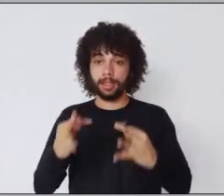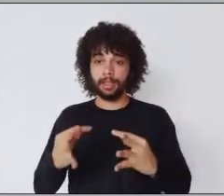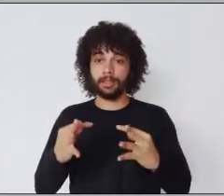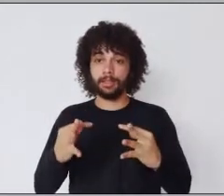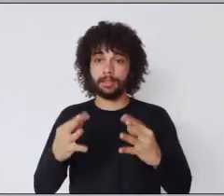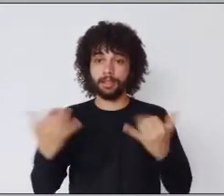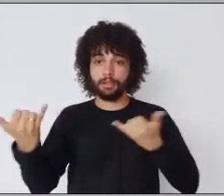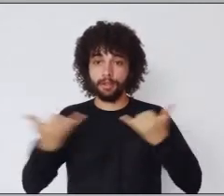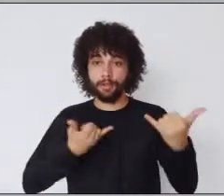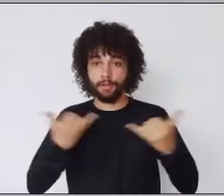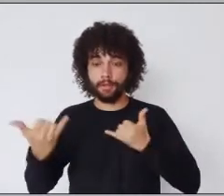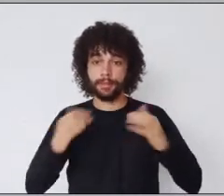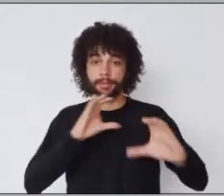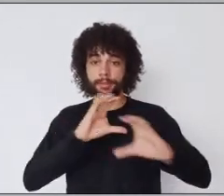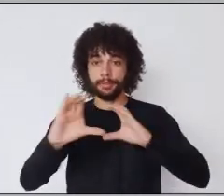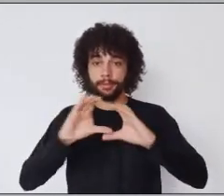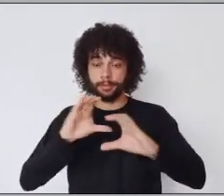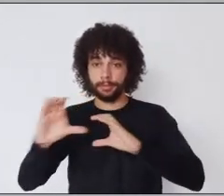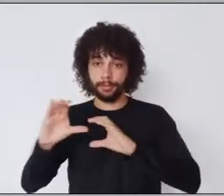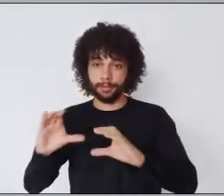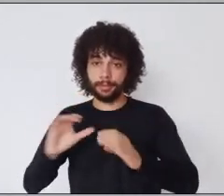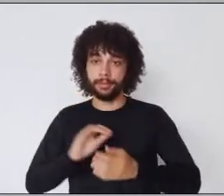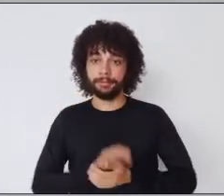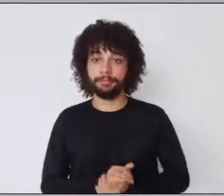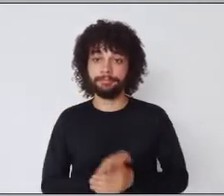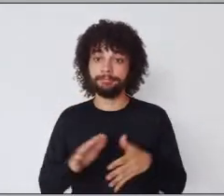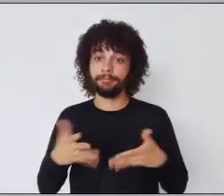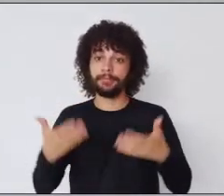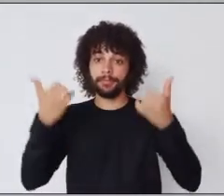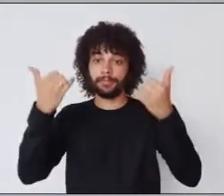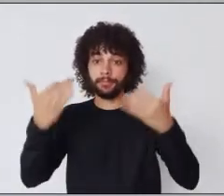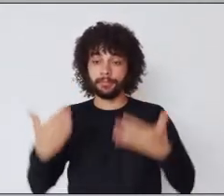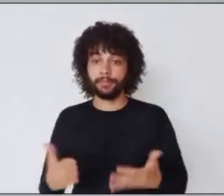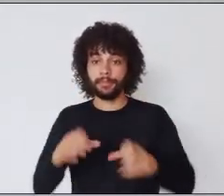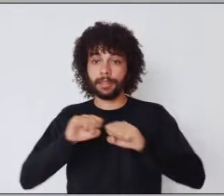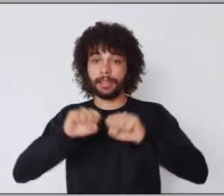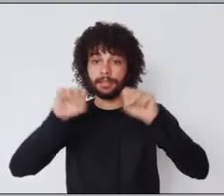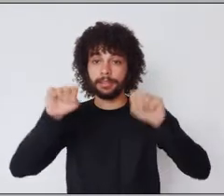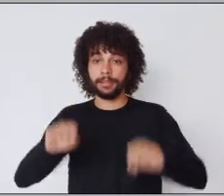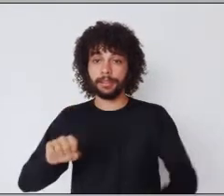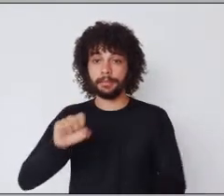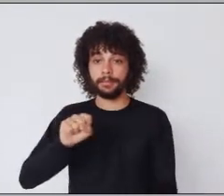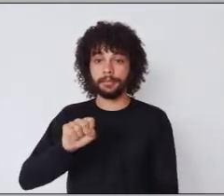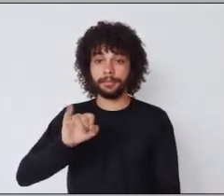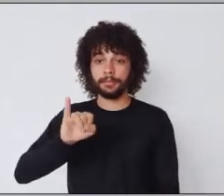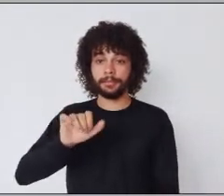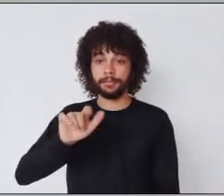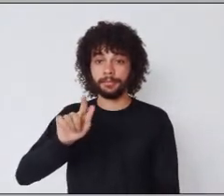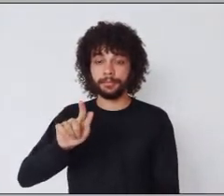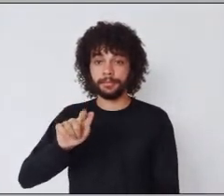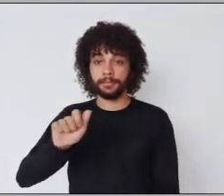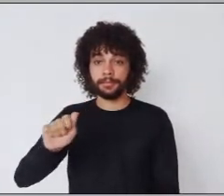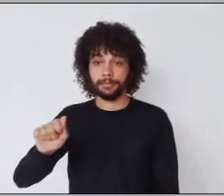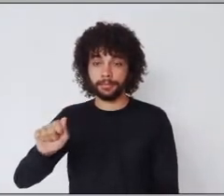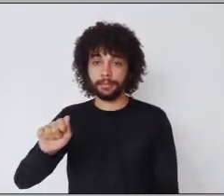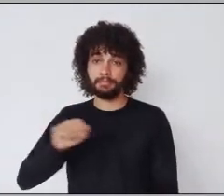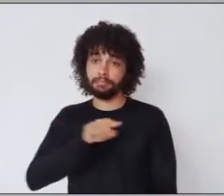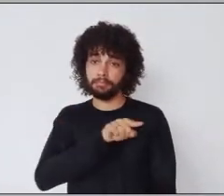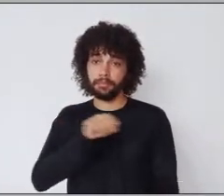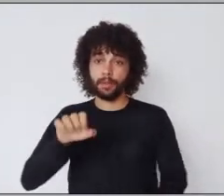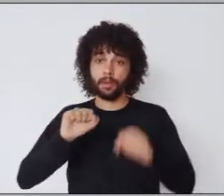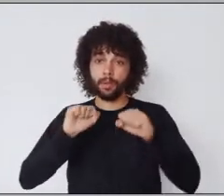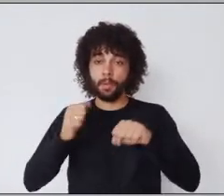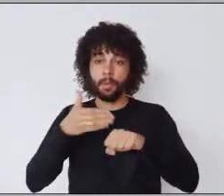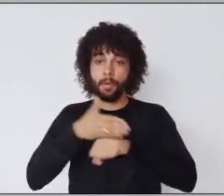comunicação para a nossa comunidade acadêmica, dentre os quais destaco o SIGA-A, que é o Sistema Integrado de Atividades Acadêmicas,